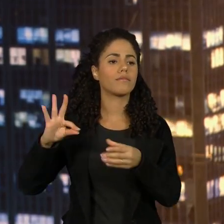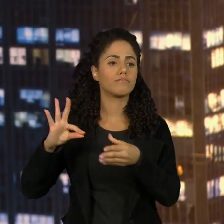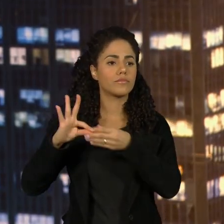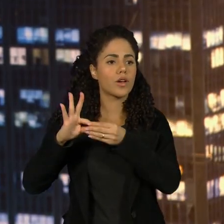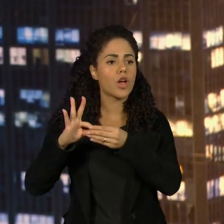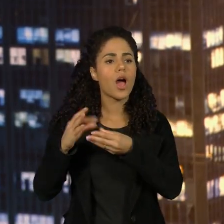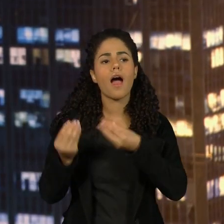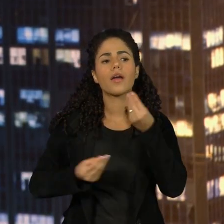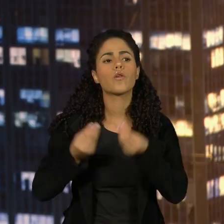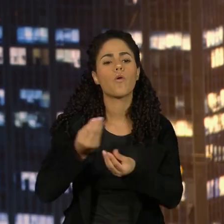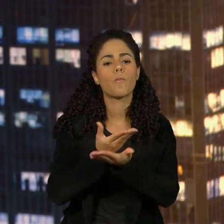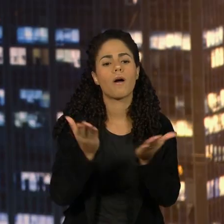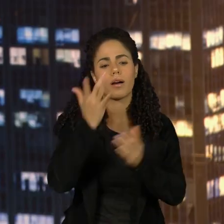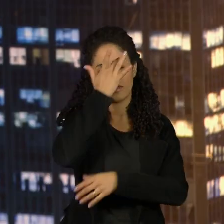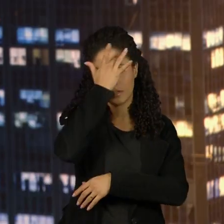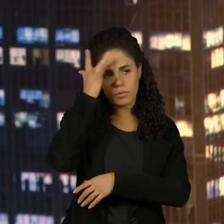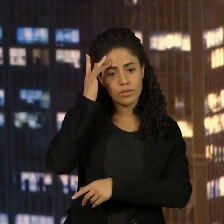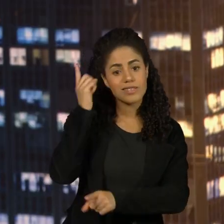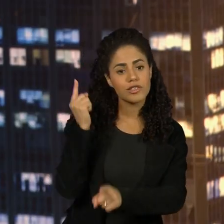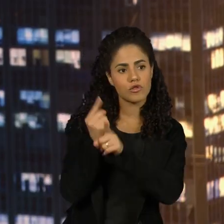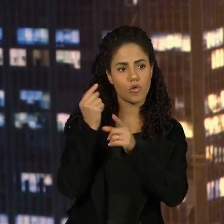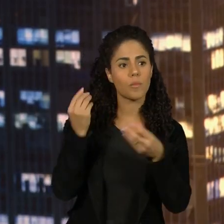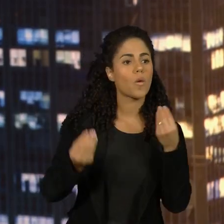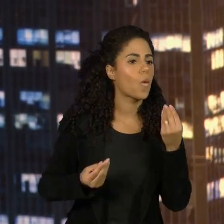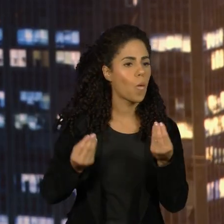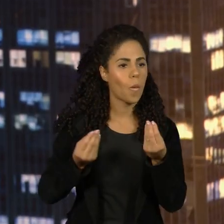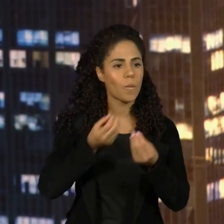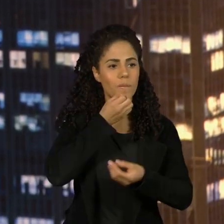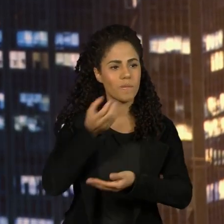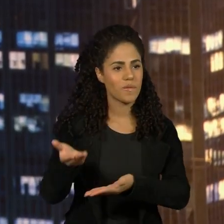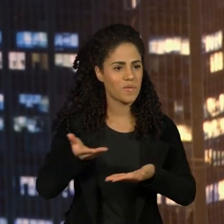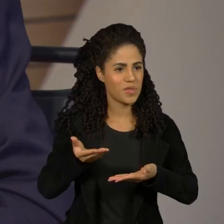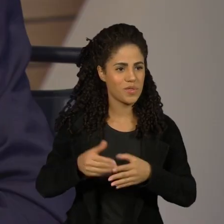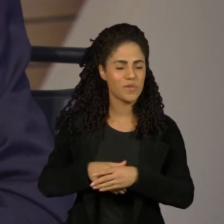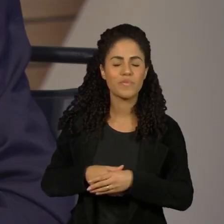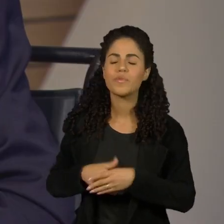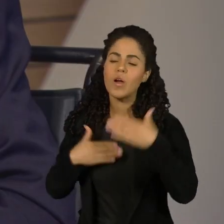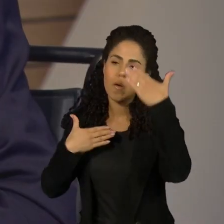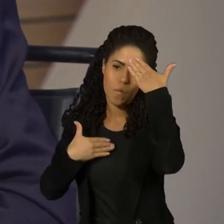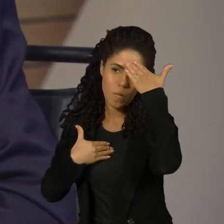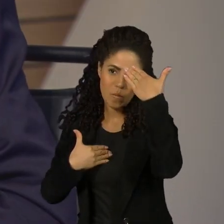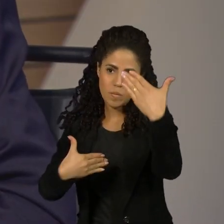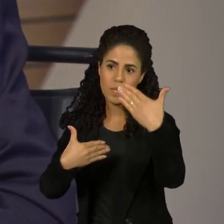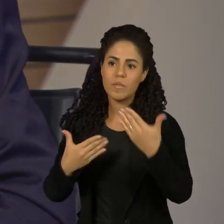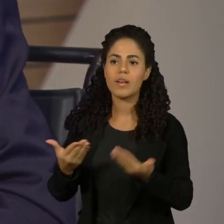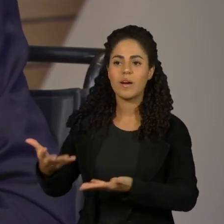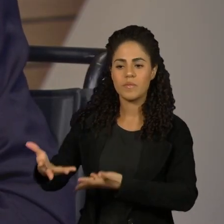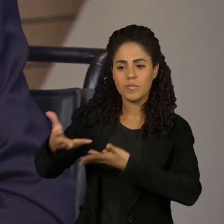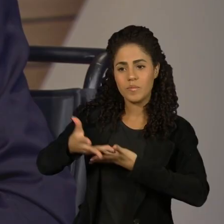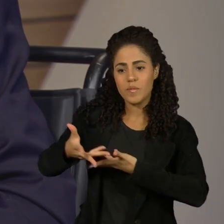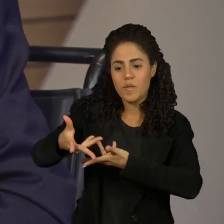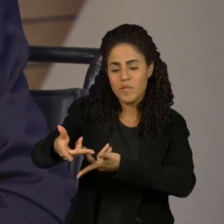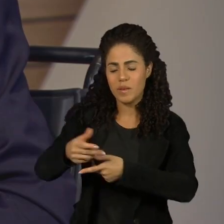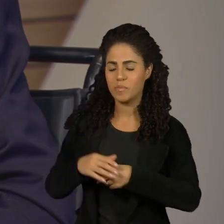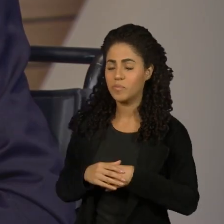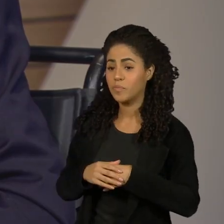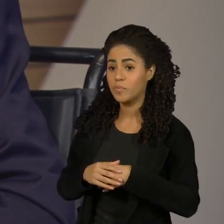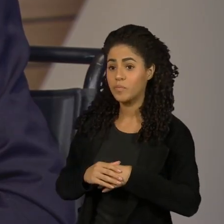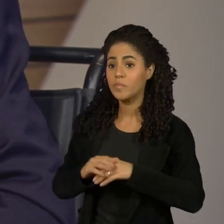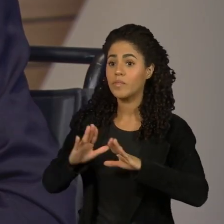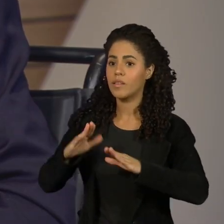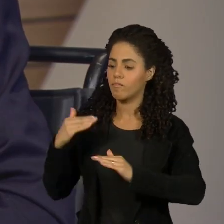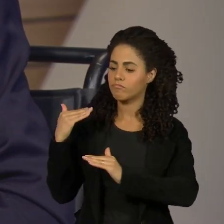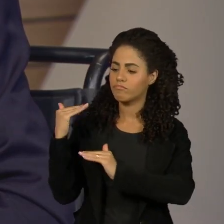ser oferecido a quem descobre ter o vírus. Seja bem-vindo. Muito obrigado pelo convite. A gente